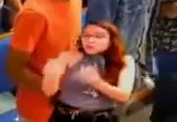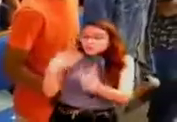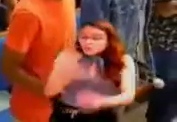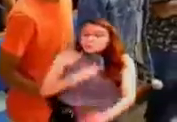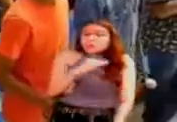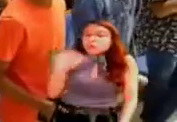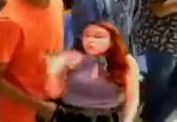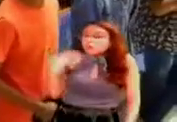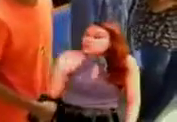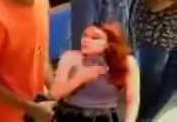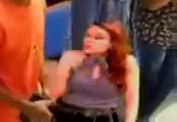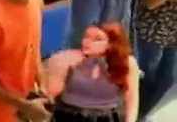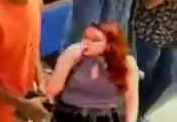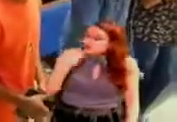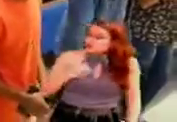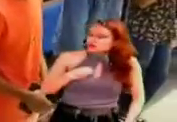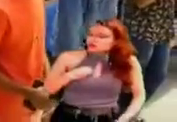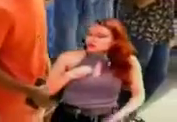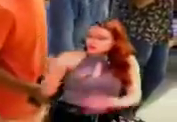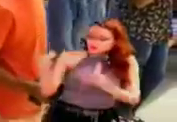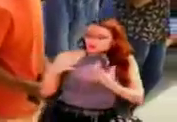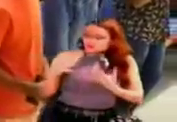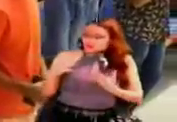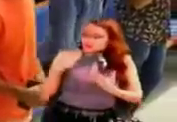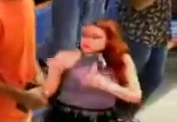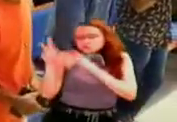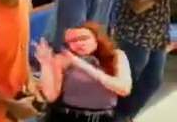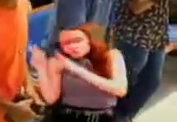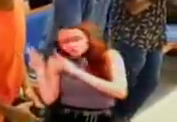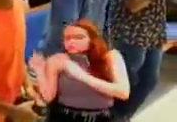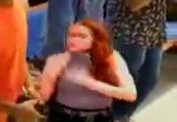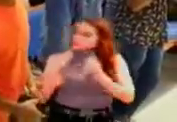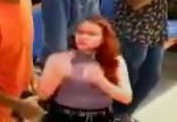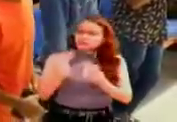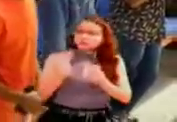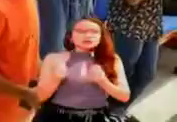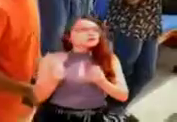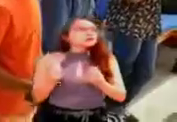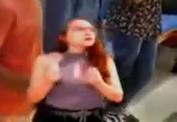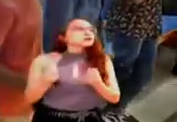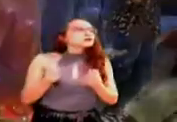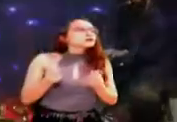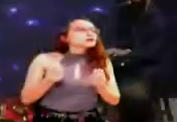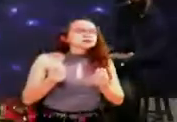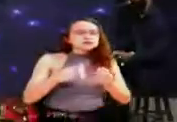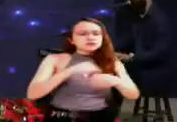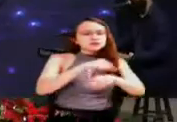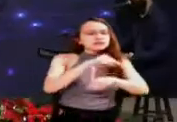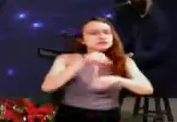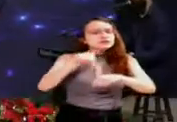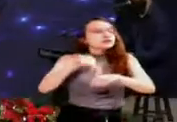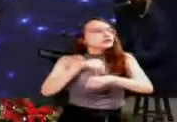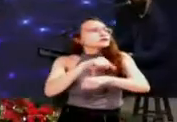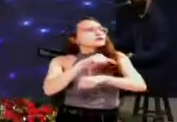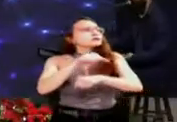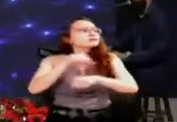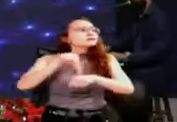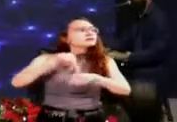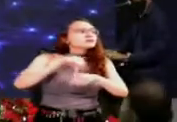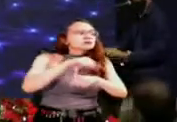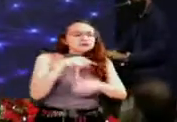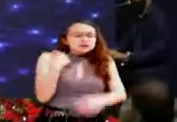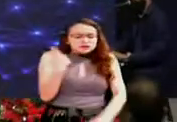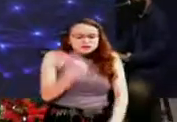morramos, podes assim dormir. Se a cada momento nos